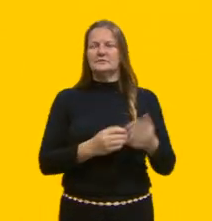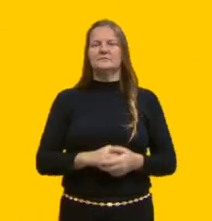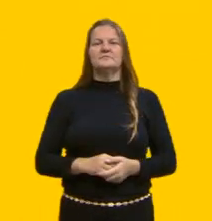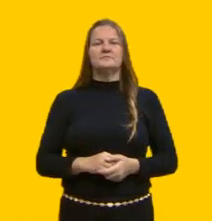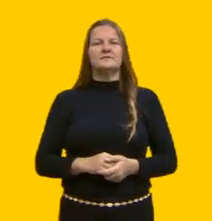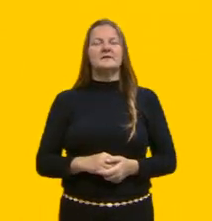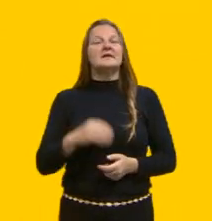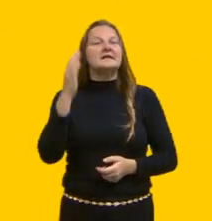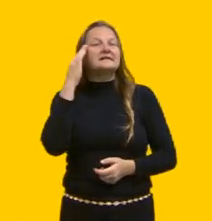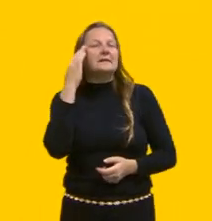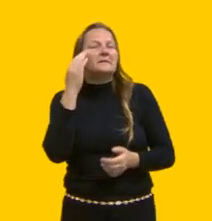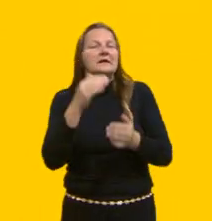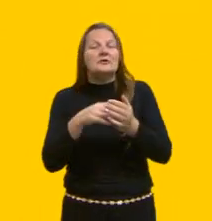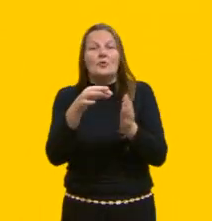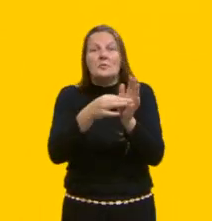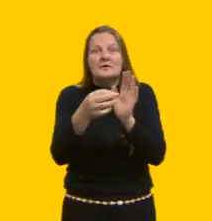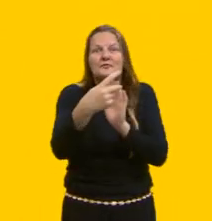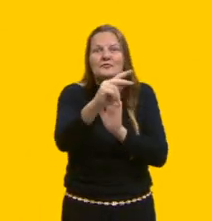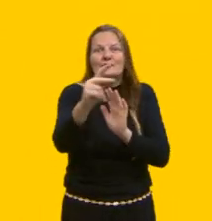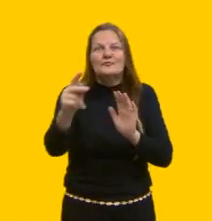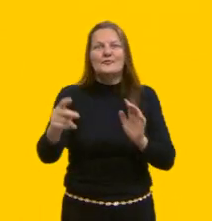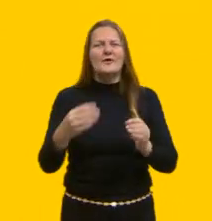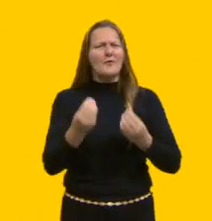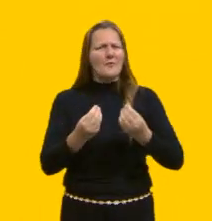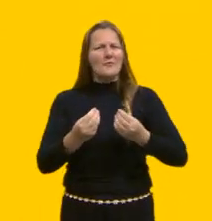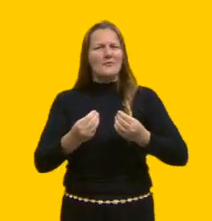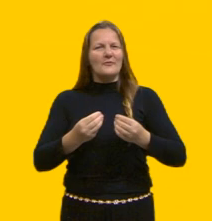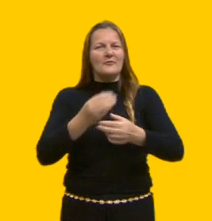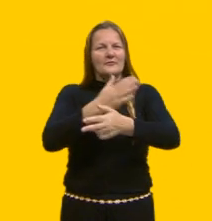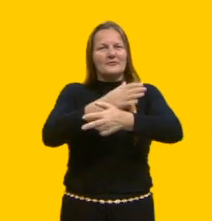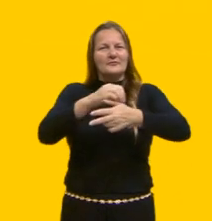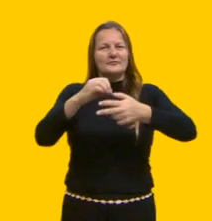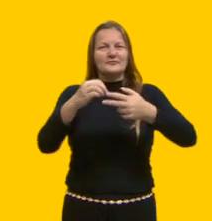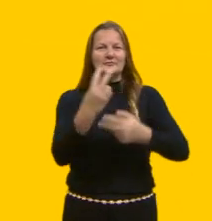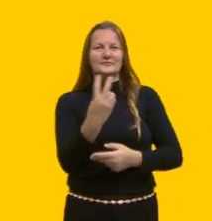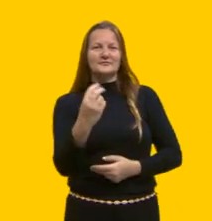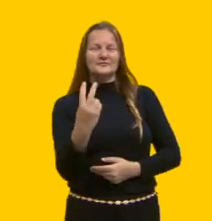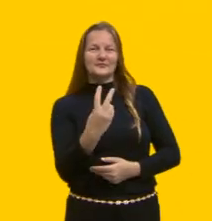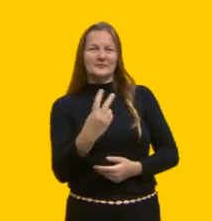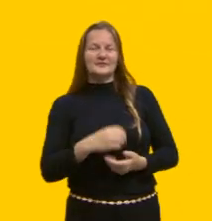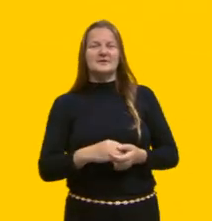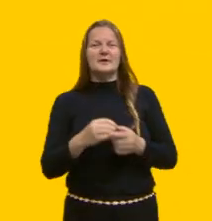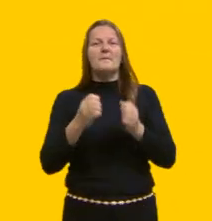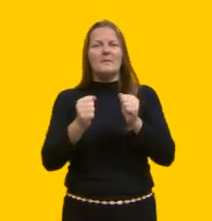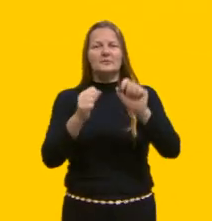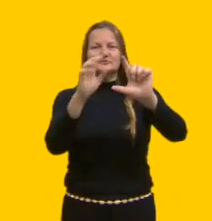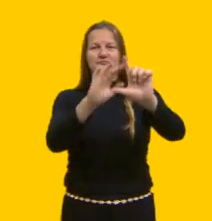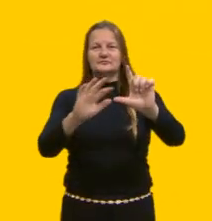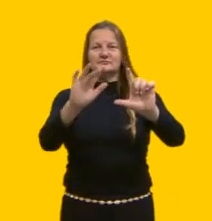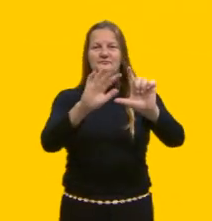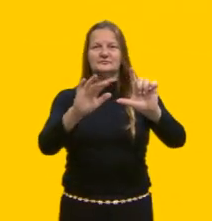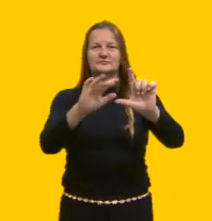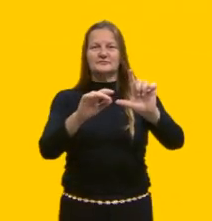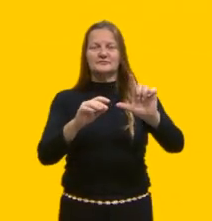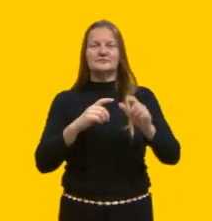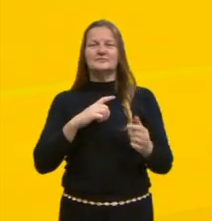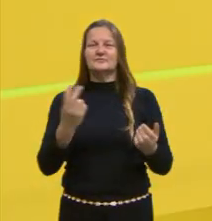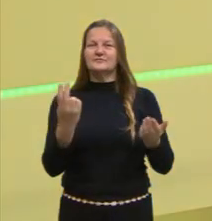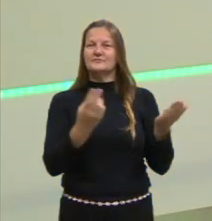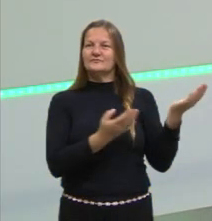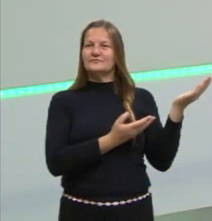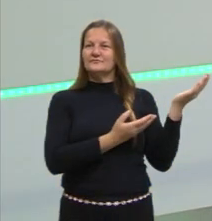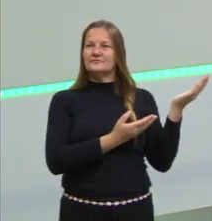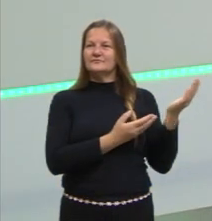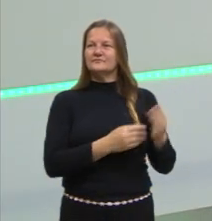Enem e saber a sua opinião sobre a edição de 2022 acesse o QR Code no link